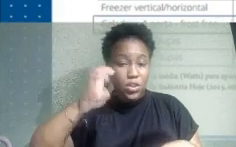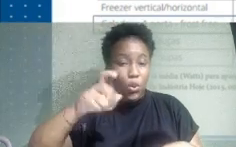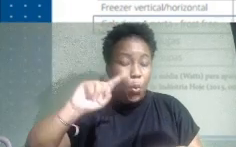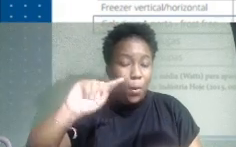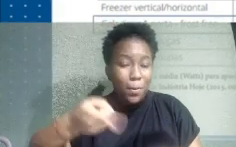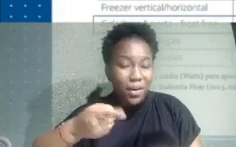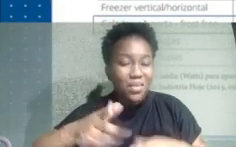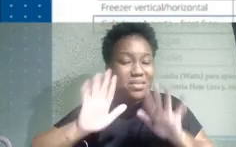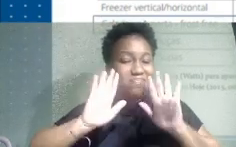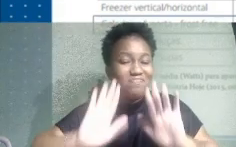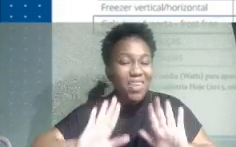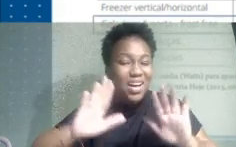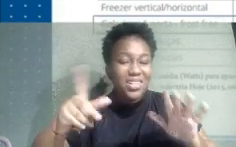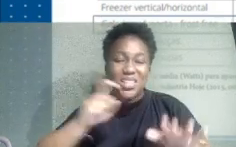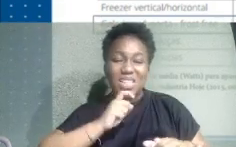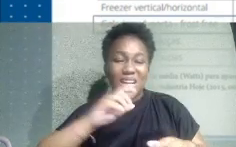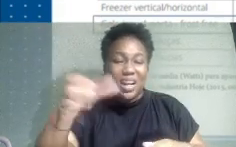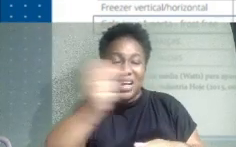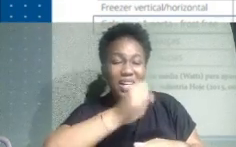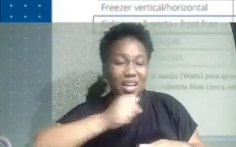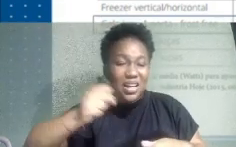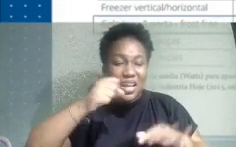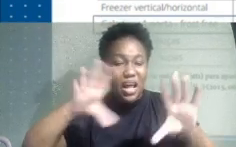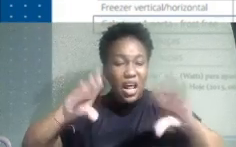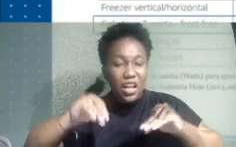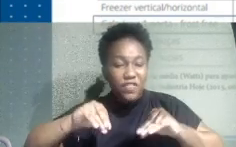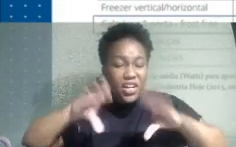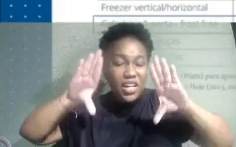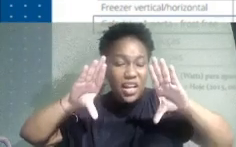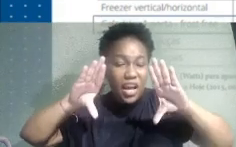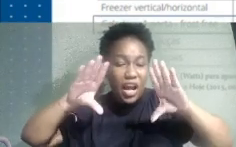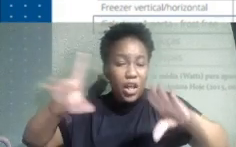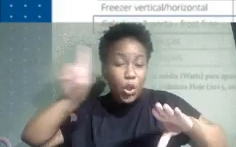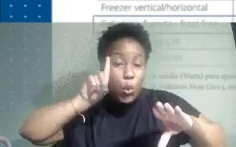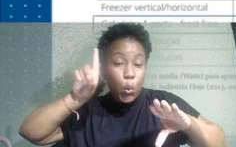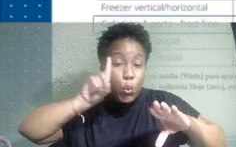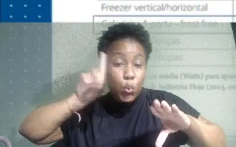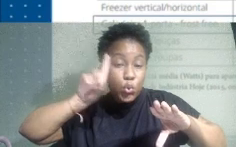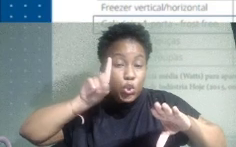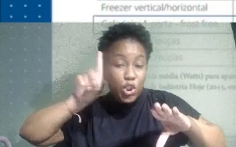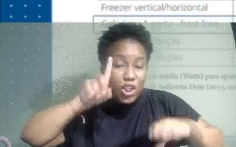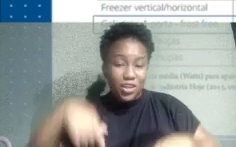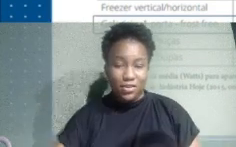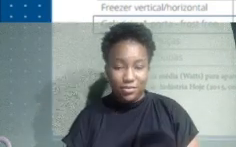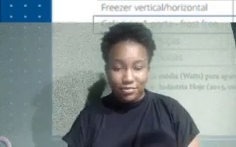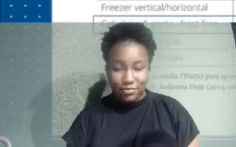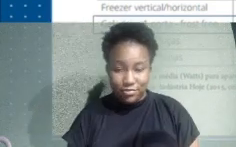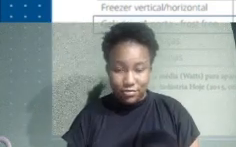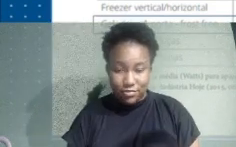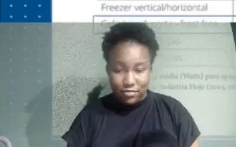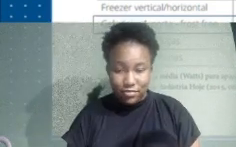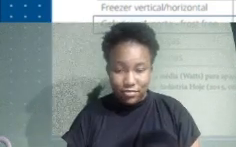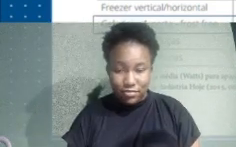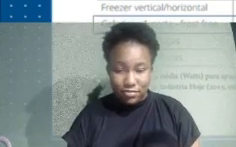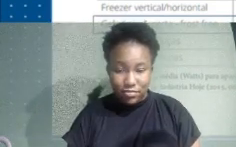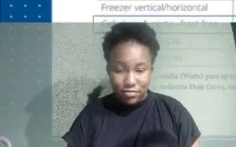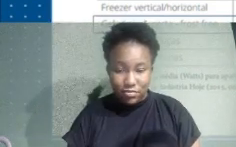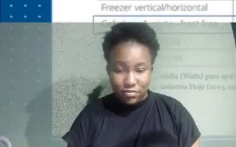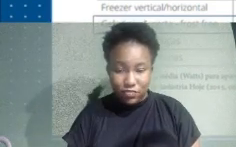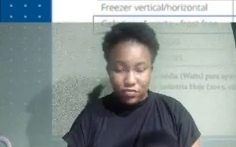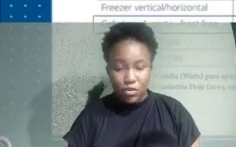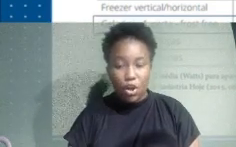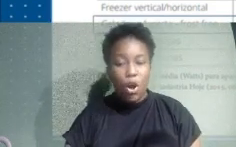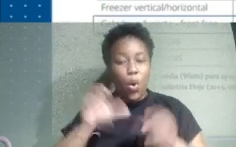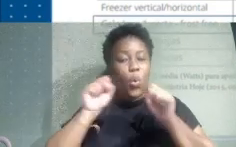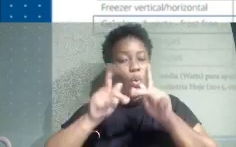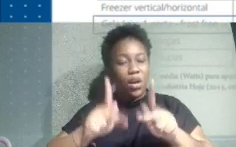geladeira fica ligada o tempo inteiro, 24 horas por dia, 7 dias por semana, todos os dias do mês, né? Então você não tem uma média de utilização. Tudo bem,